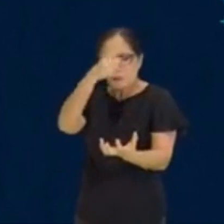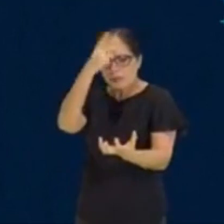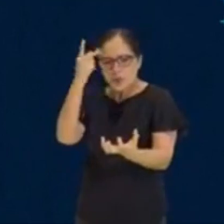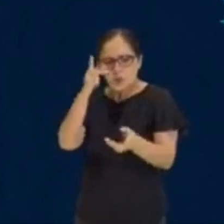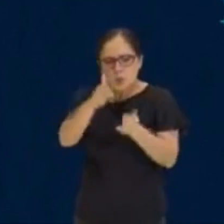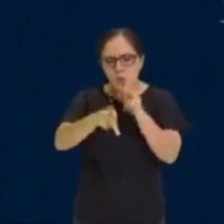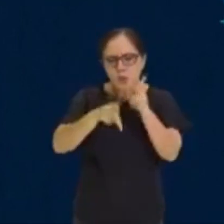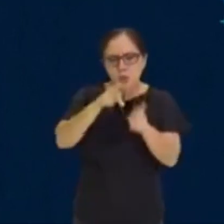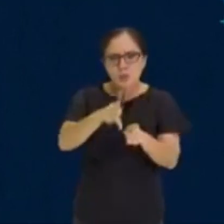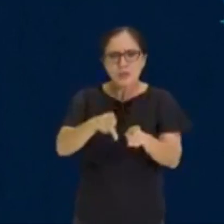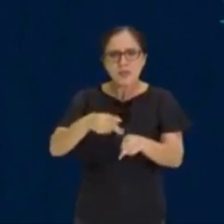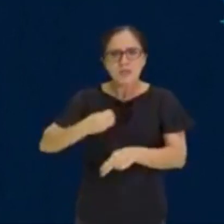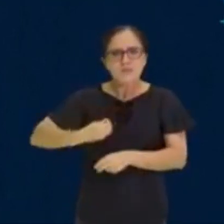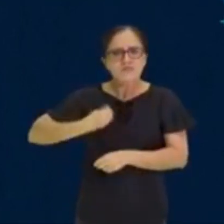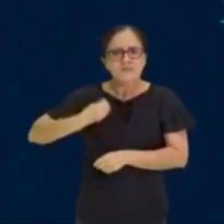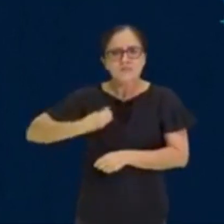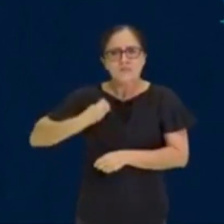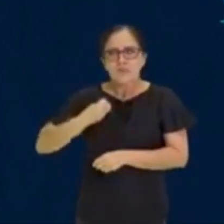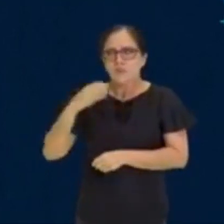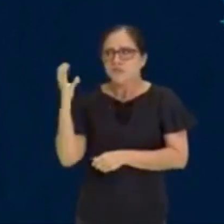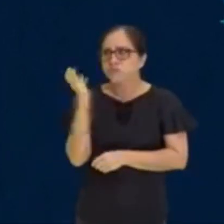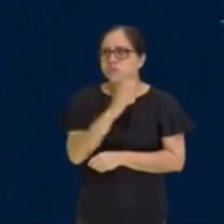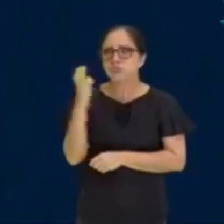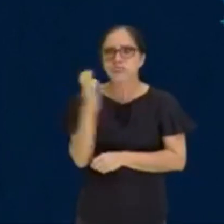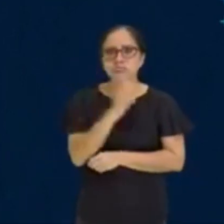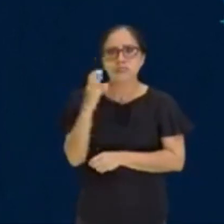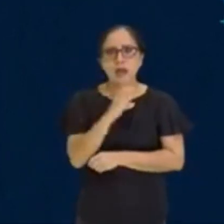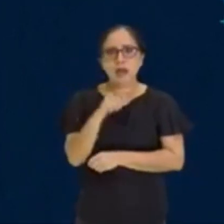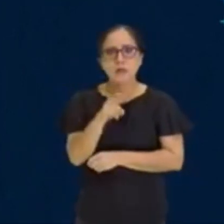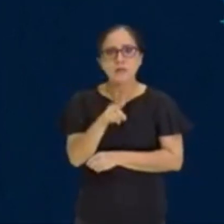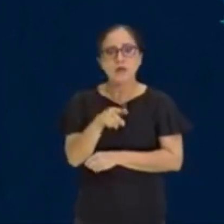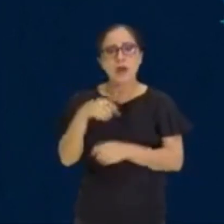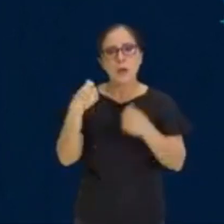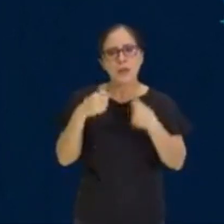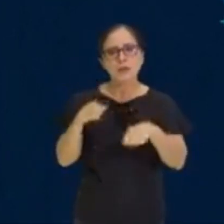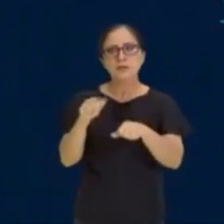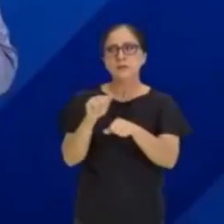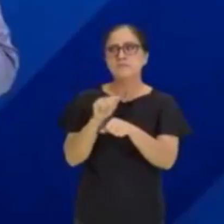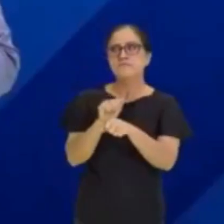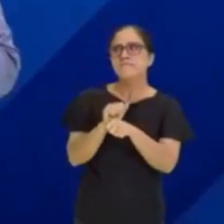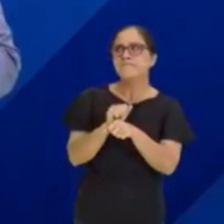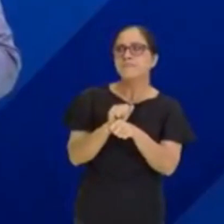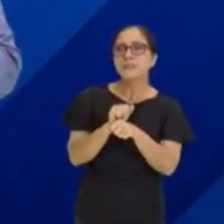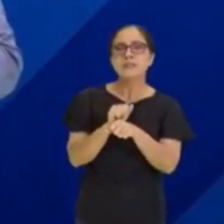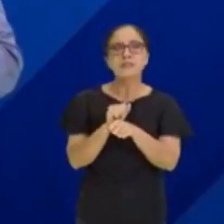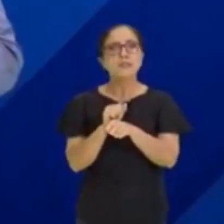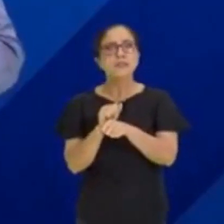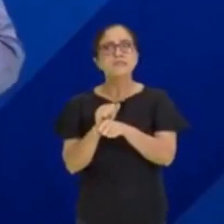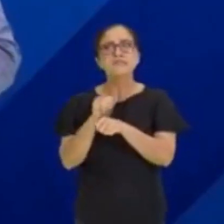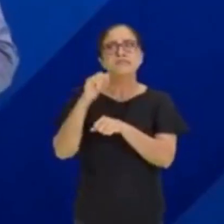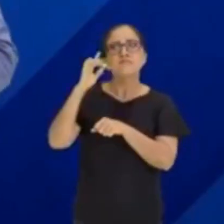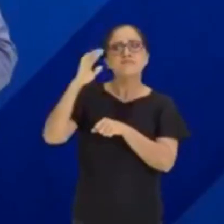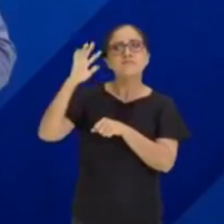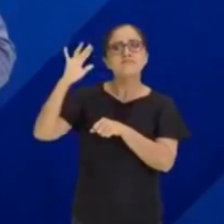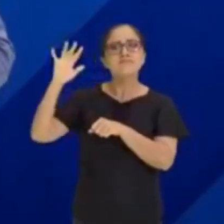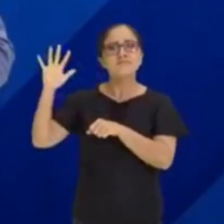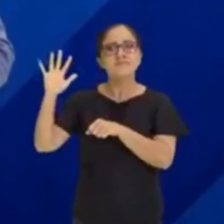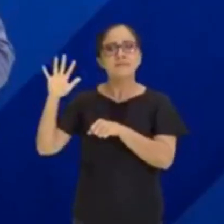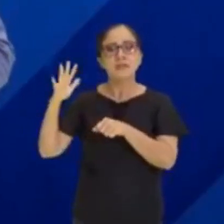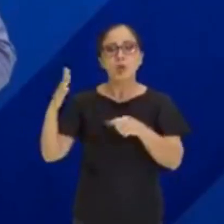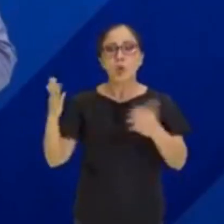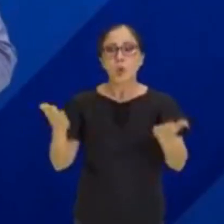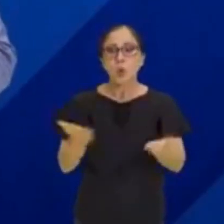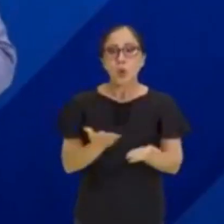vezes é necessário mesmo parar um pouco? Essa é uma reflexão. A aula de hoje vai nos fazer